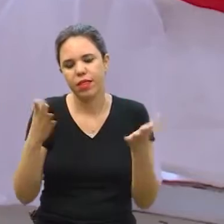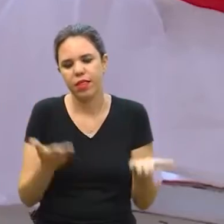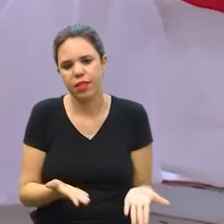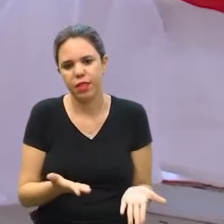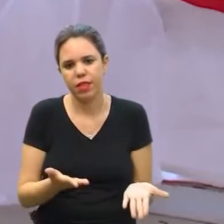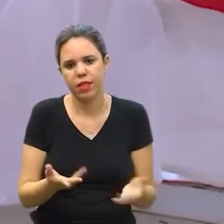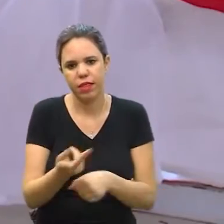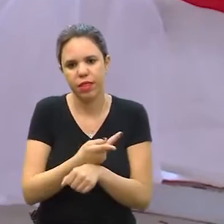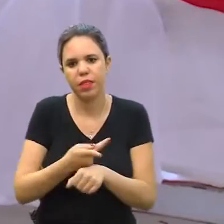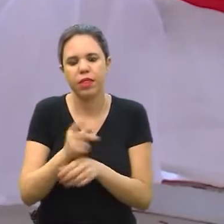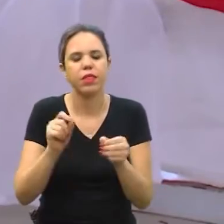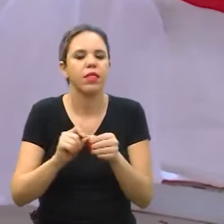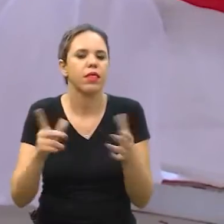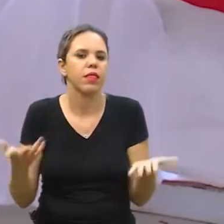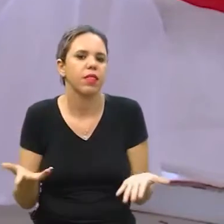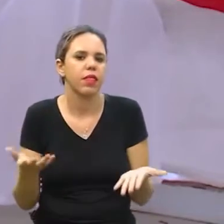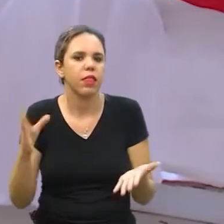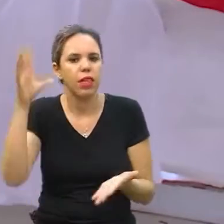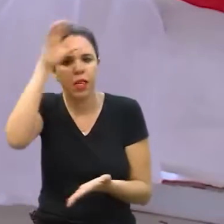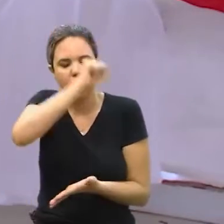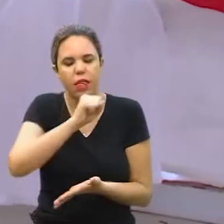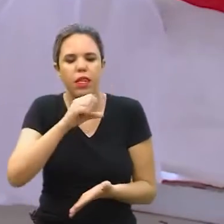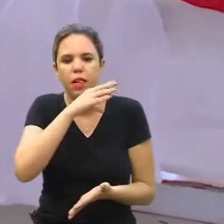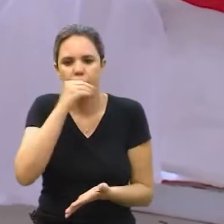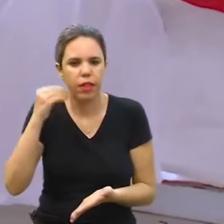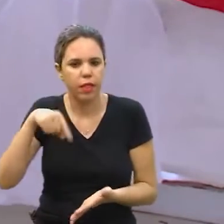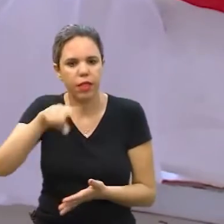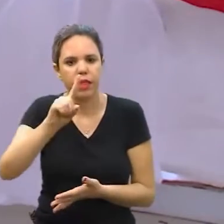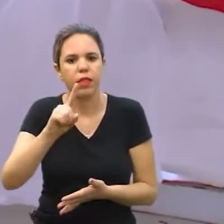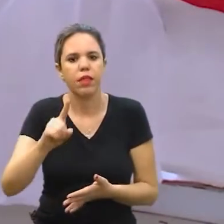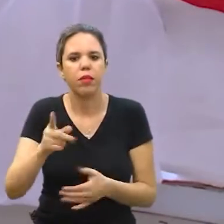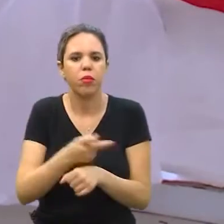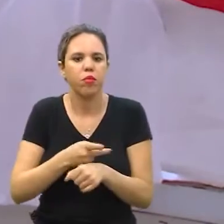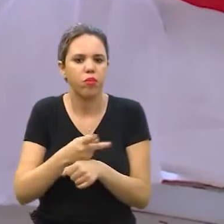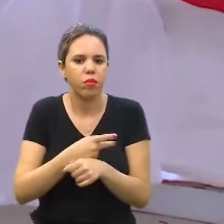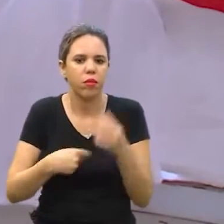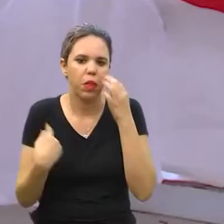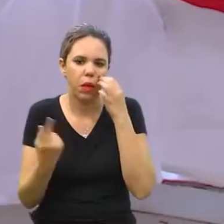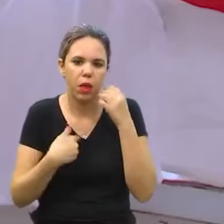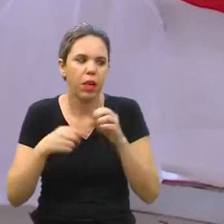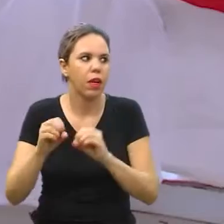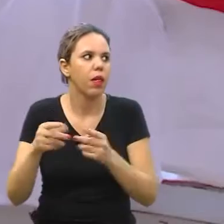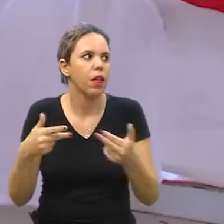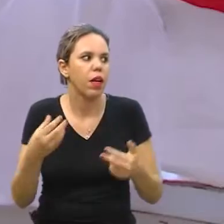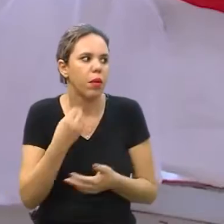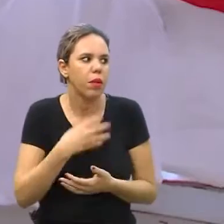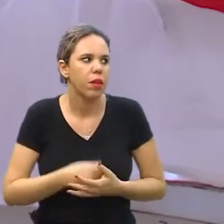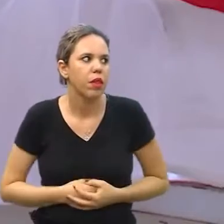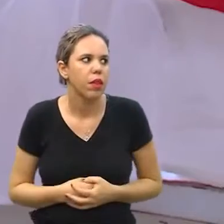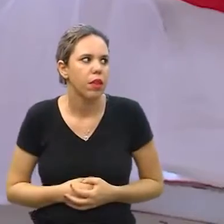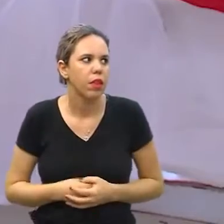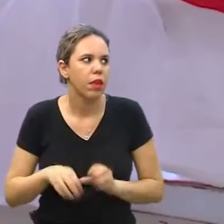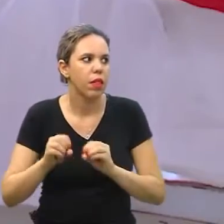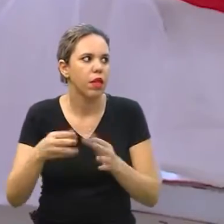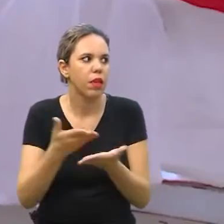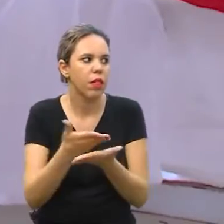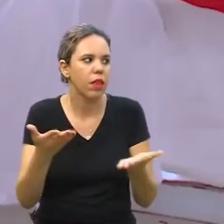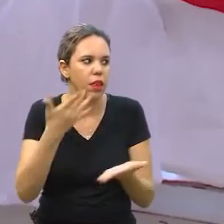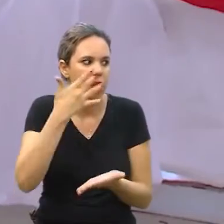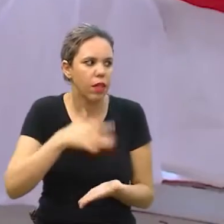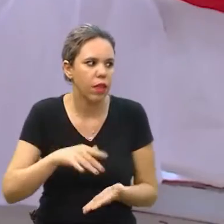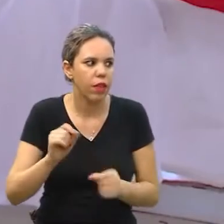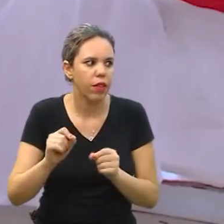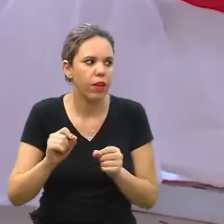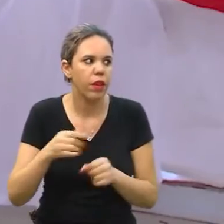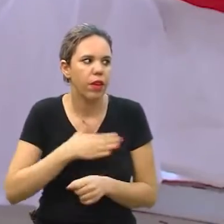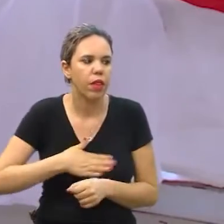então eles vão procurar o quê? O que eles aprenderem na adolescência é o que eles vão querer procurar. Então, se a gente ensinar coisas boas, ensinar para eles